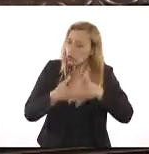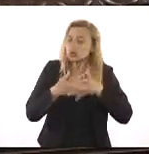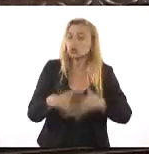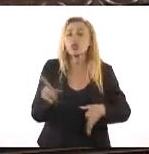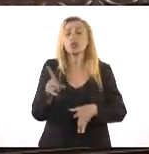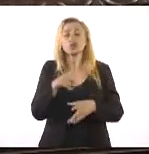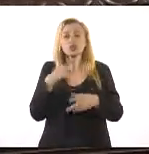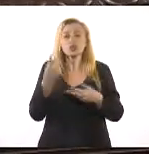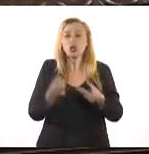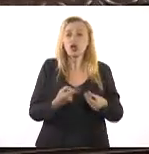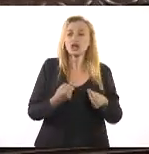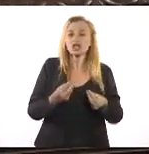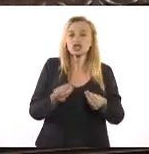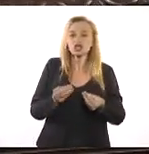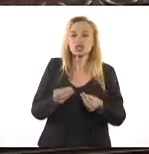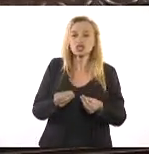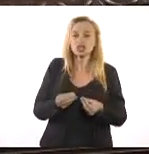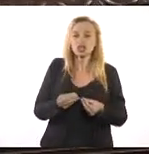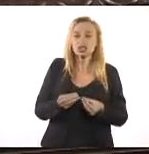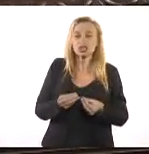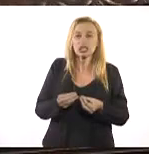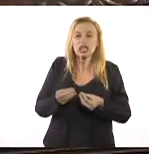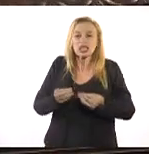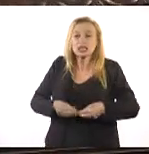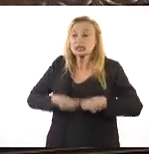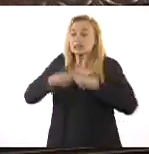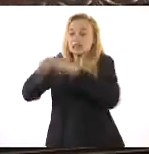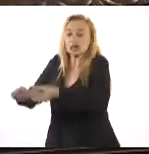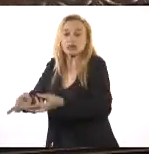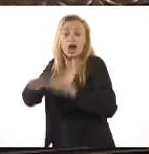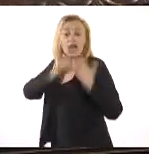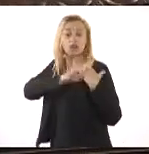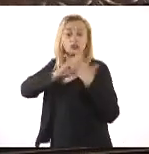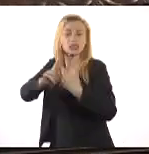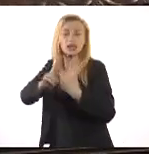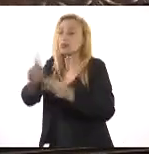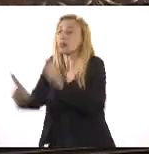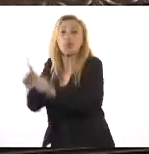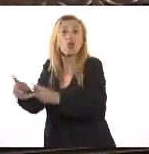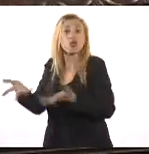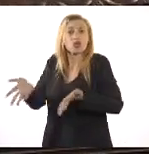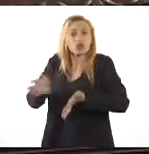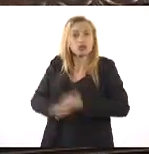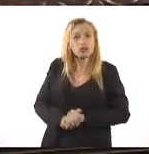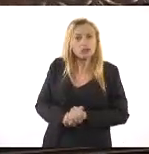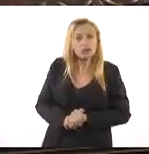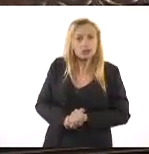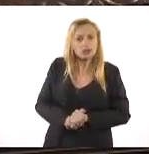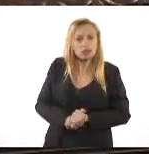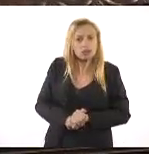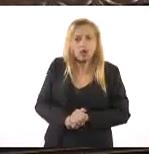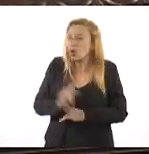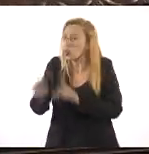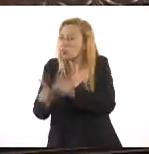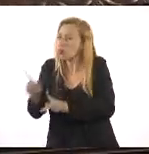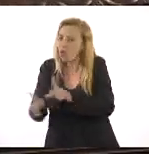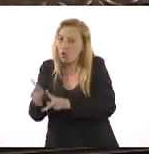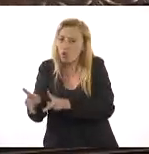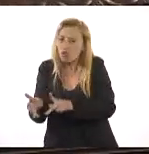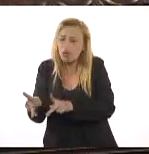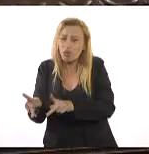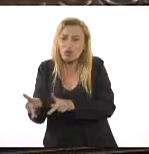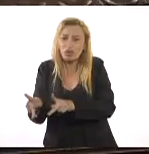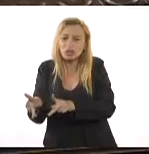gente joga esta responsabilidade para a população. A população tinha que